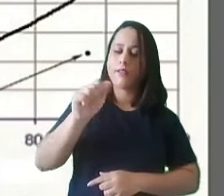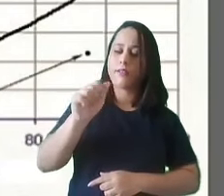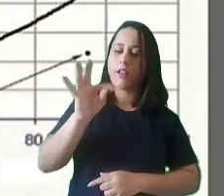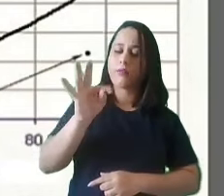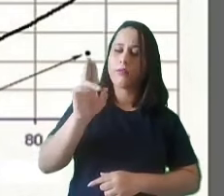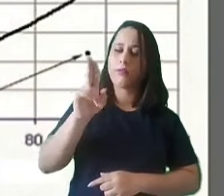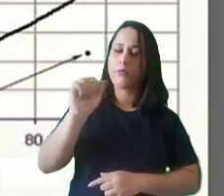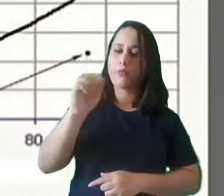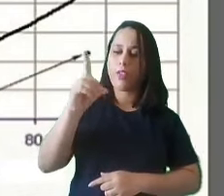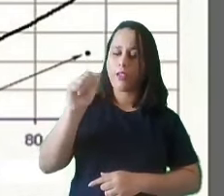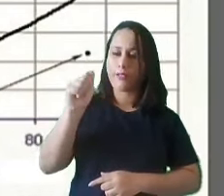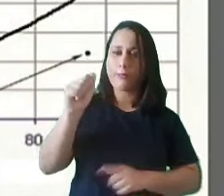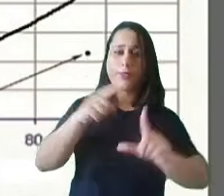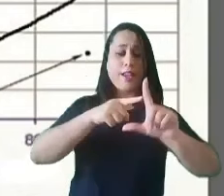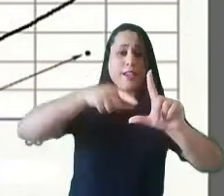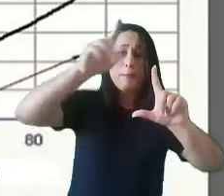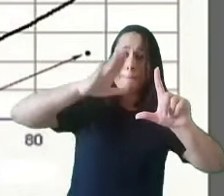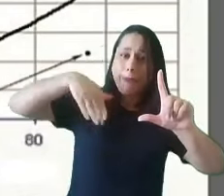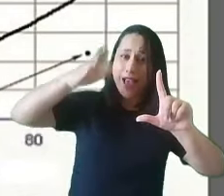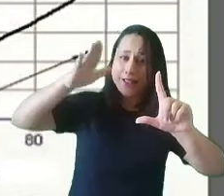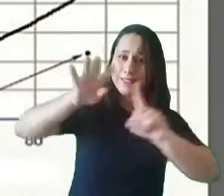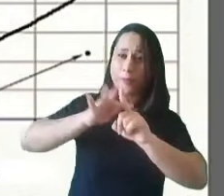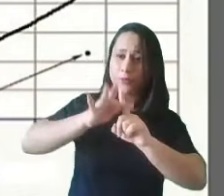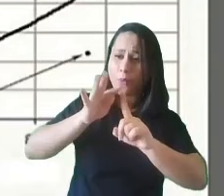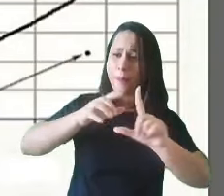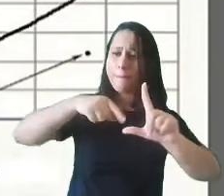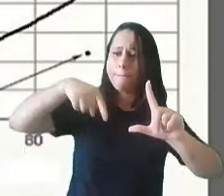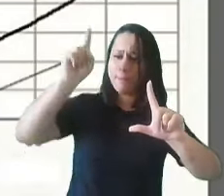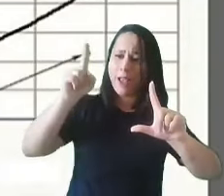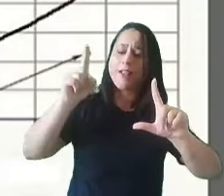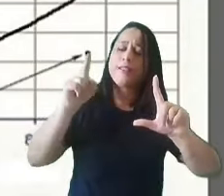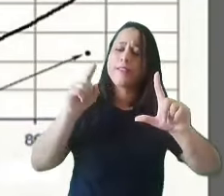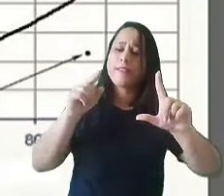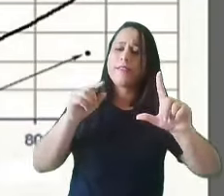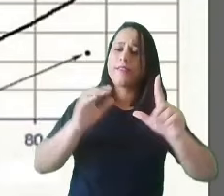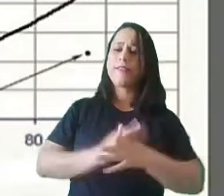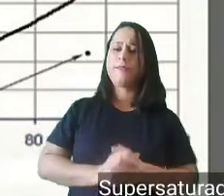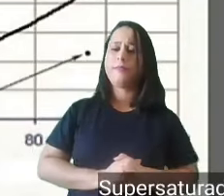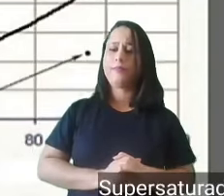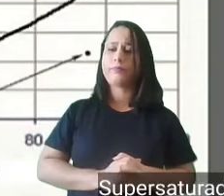abaixo de 100, ele vai ter uma solução saturada.